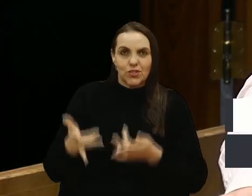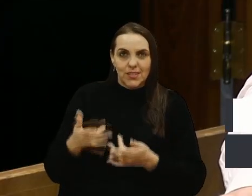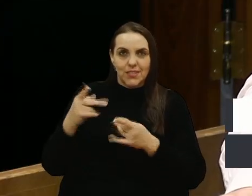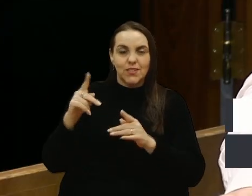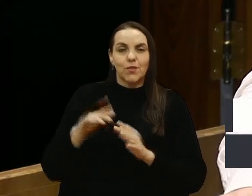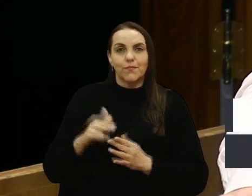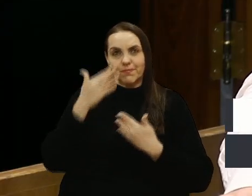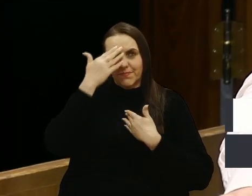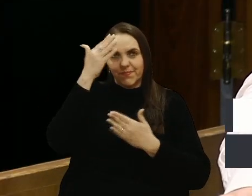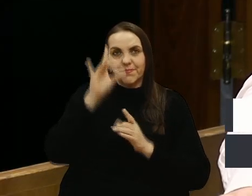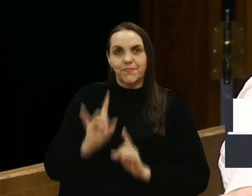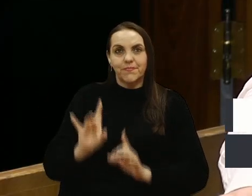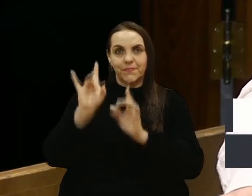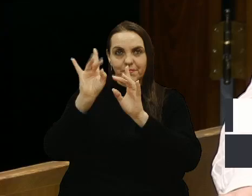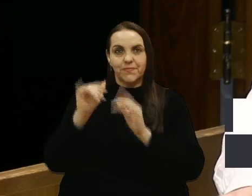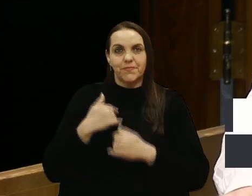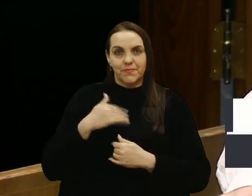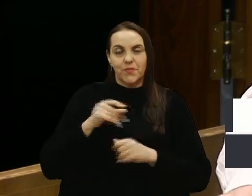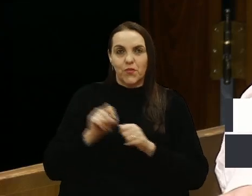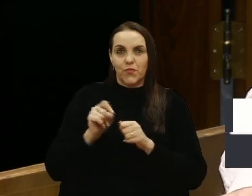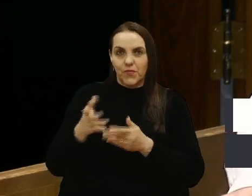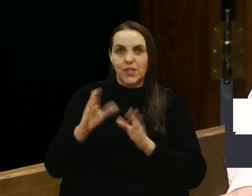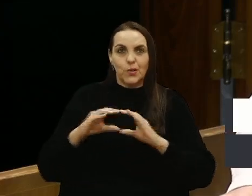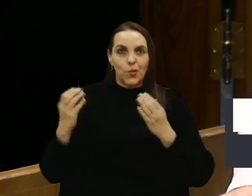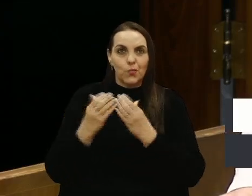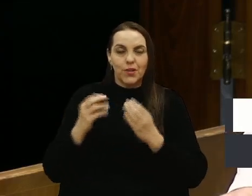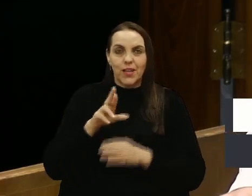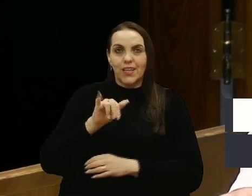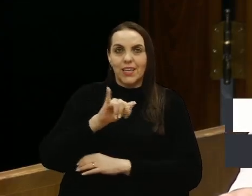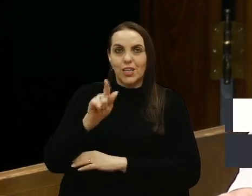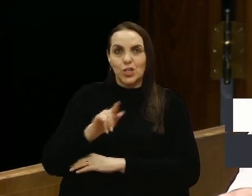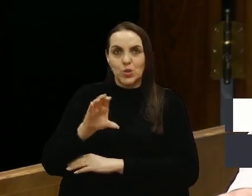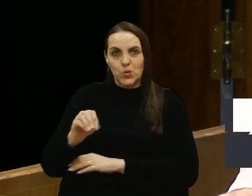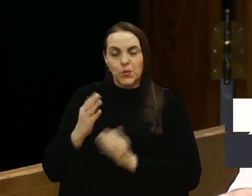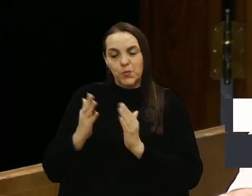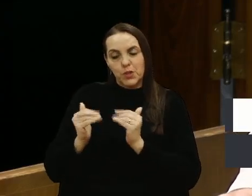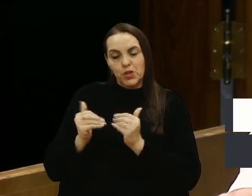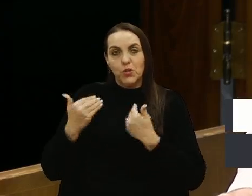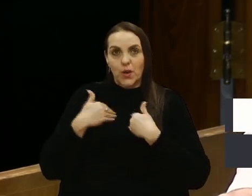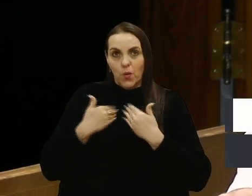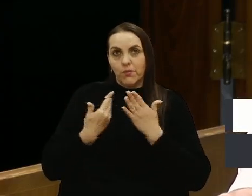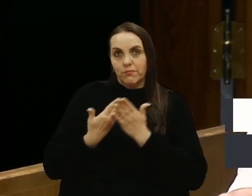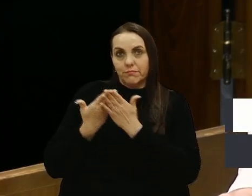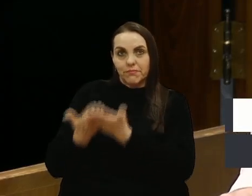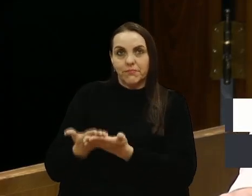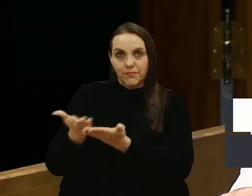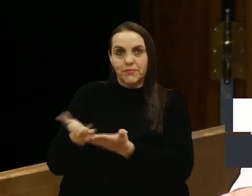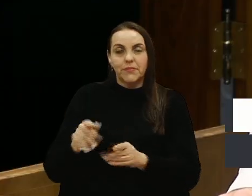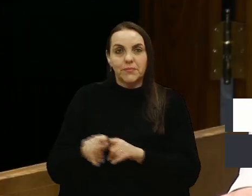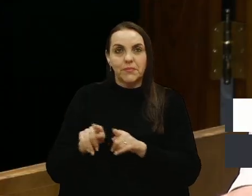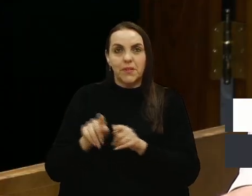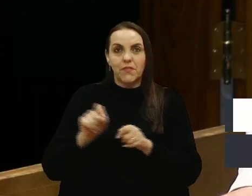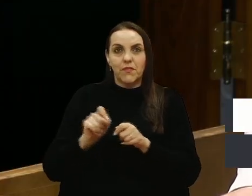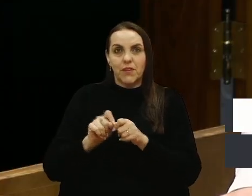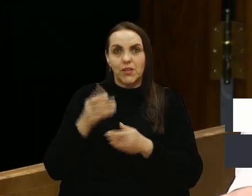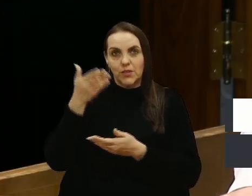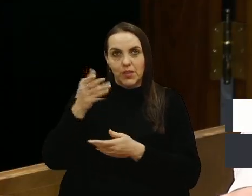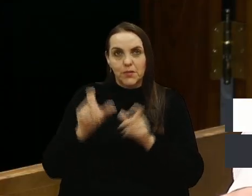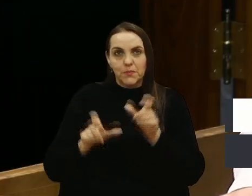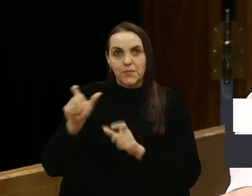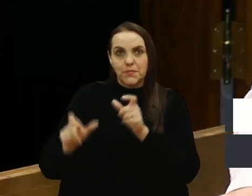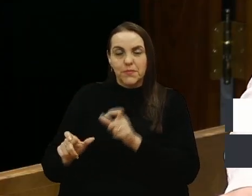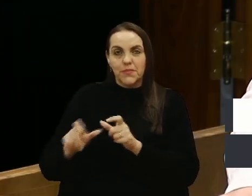agradecer, em especial, pelo que tem feito pela comunidade do Desvio Risso e alguns pedidos que eu apresentei, e o que tem feito também para o pessoal